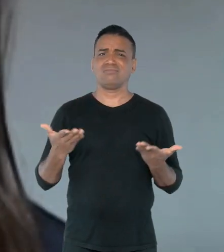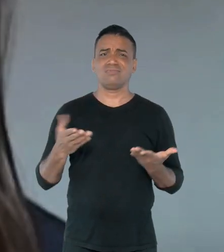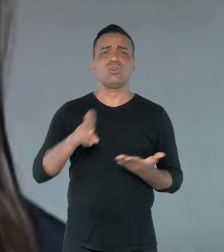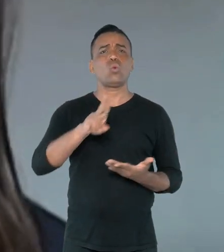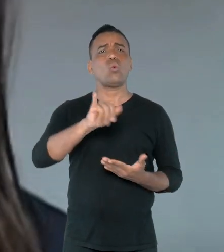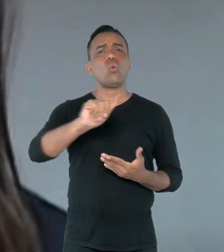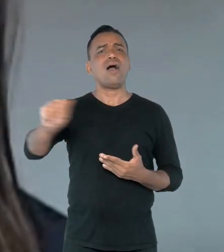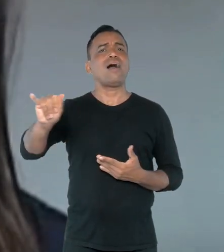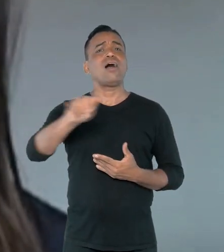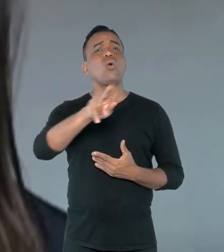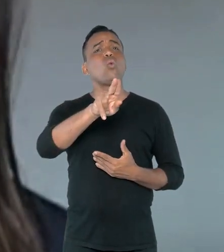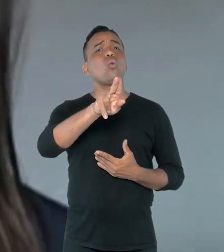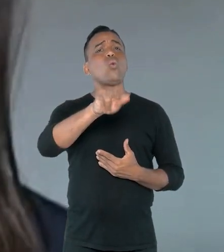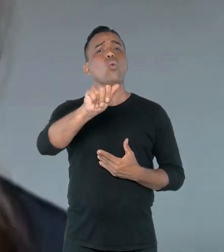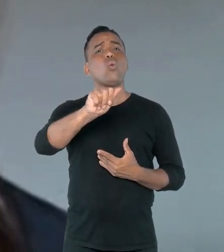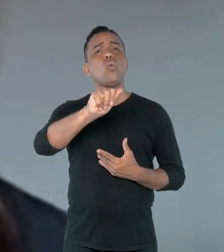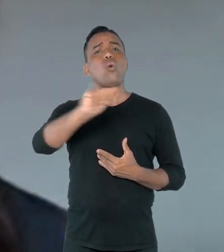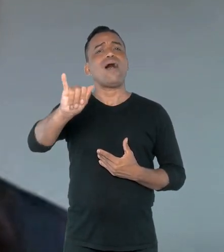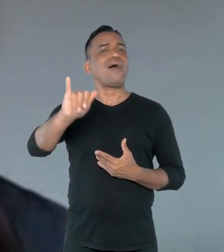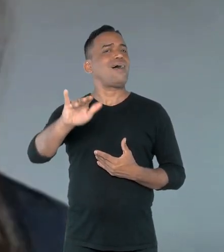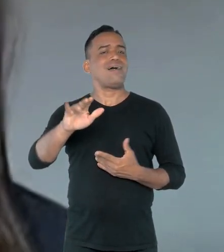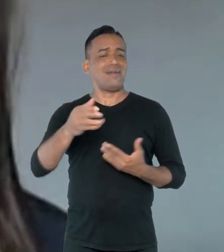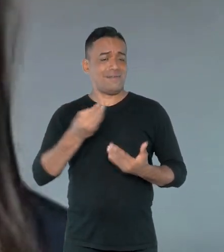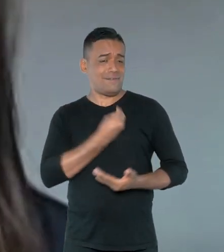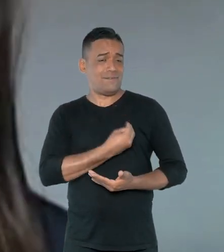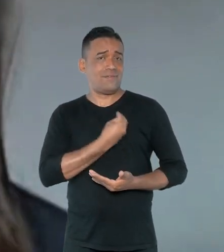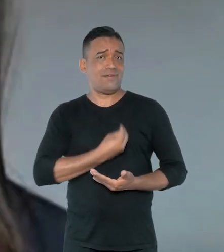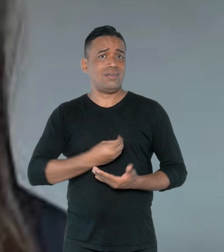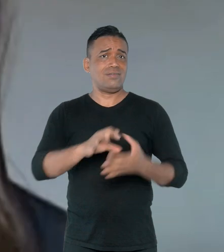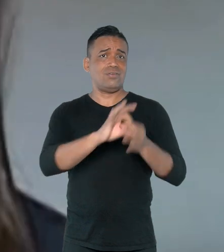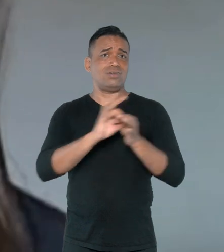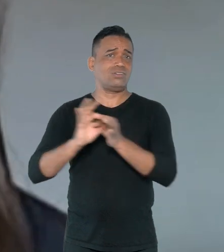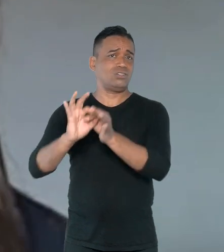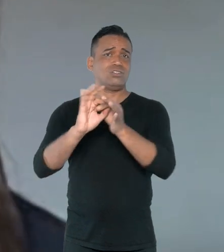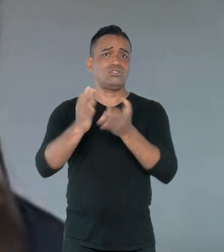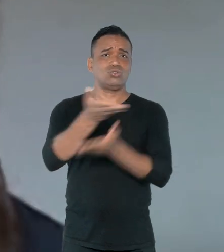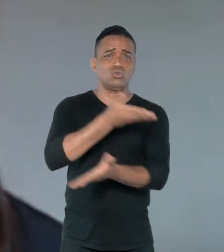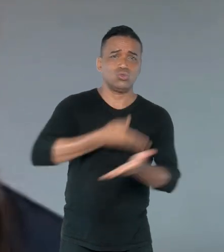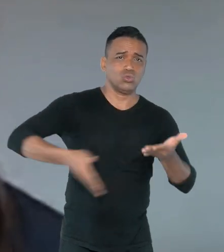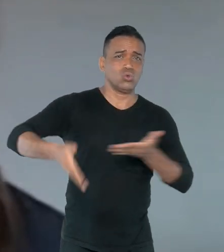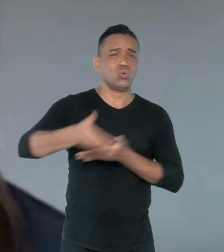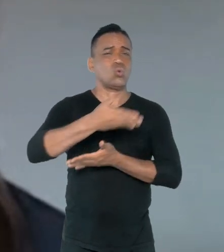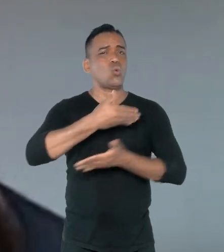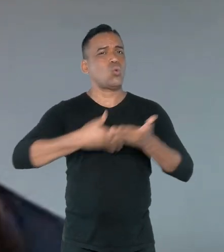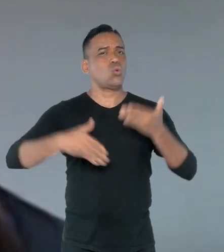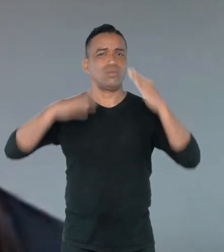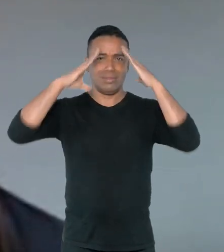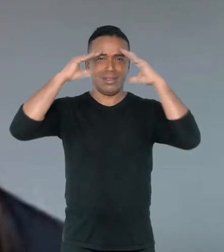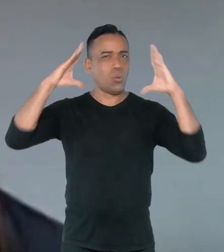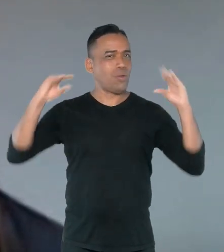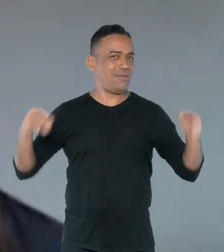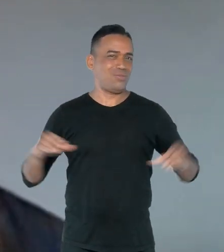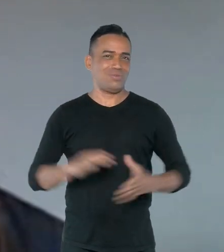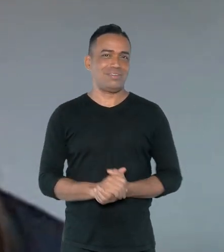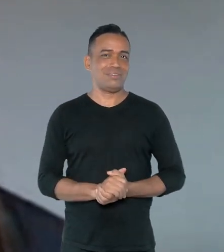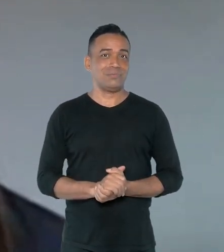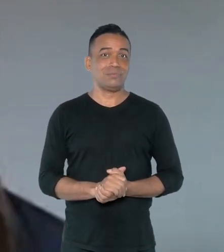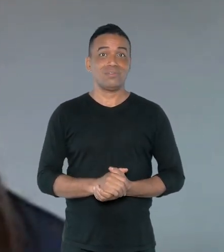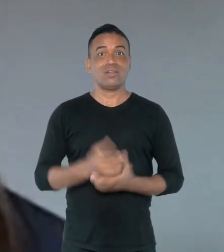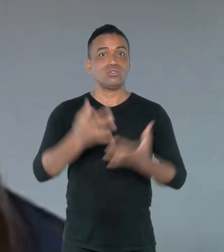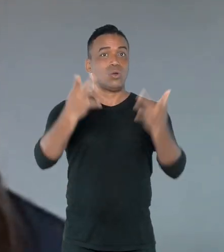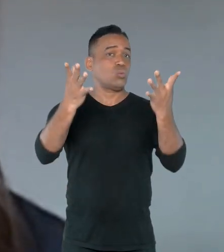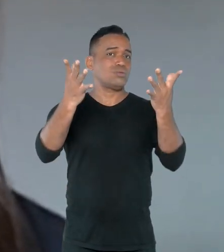gente vive junto, harmoniosamente, todo mundo tranquilo aqui, e é isso, assim. Então, são